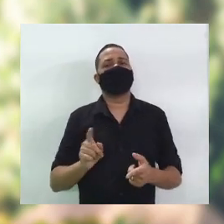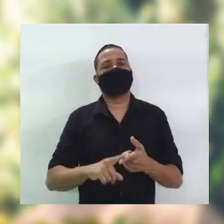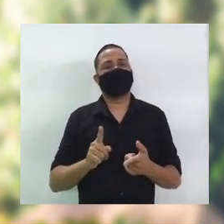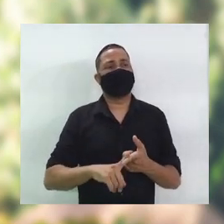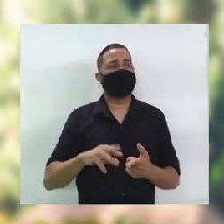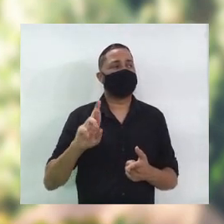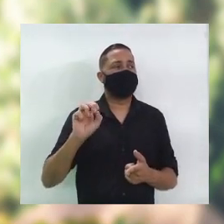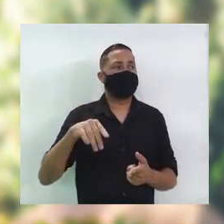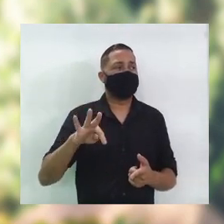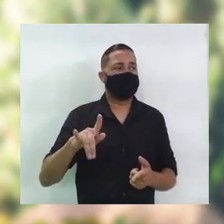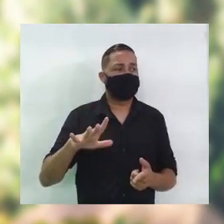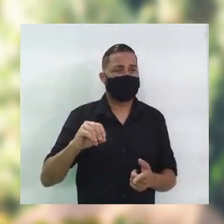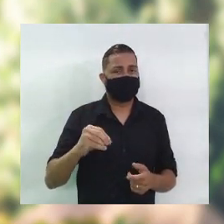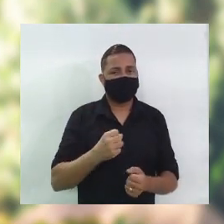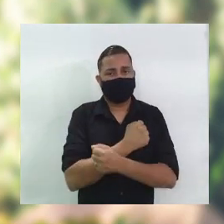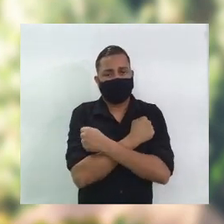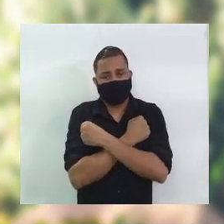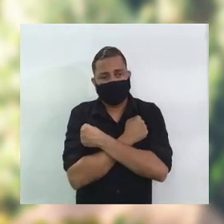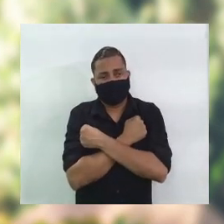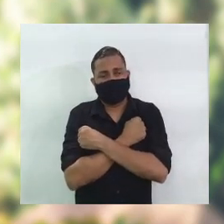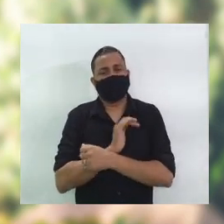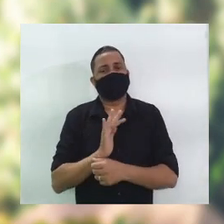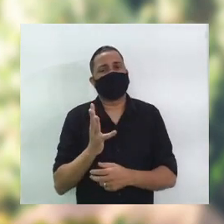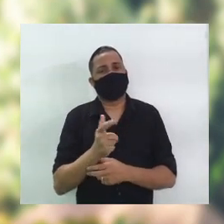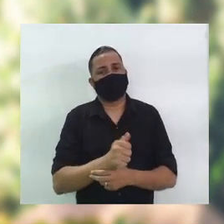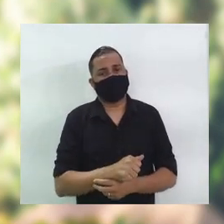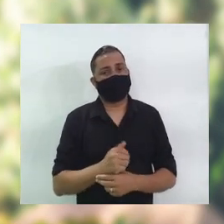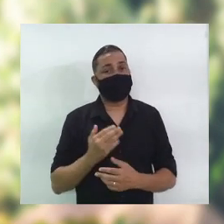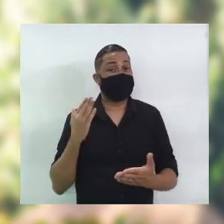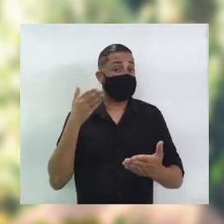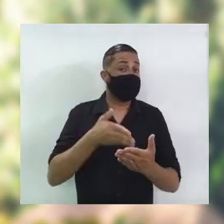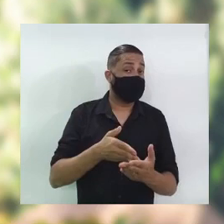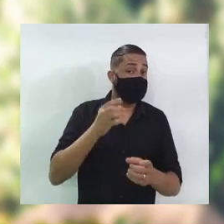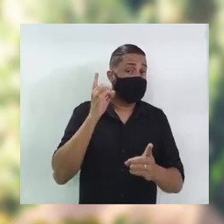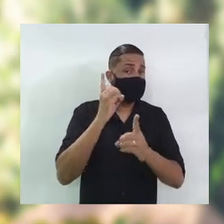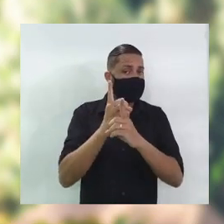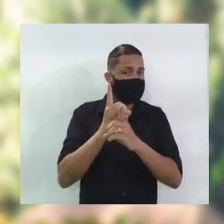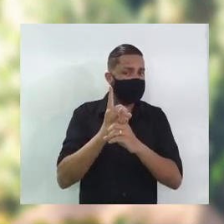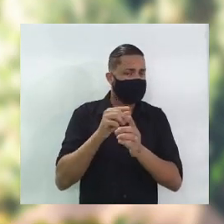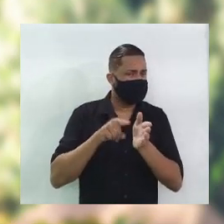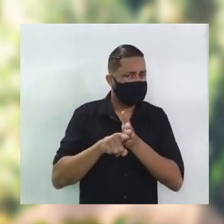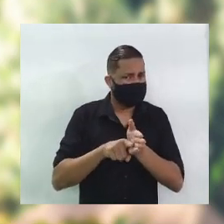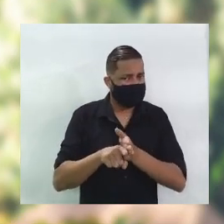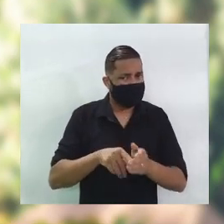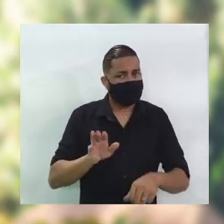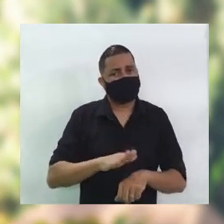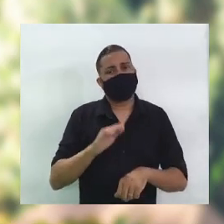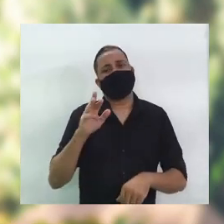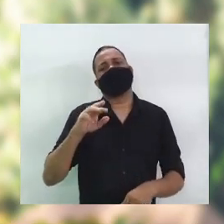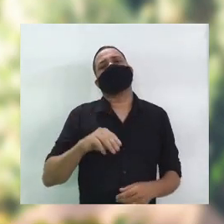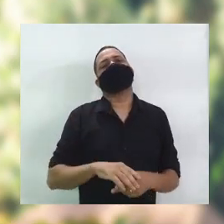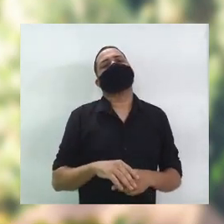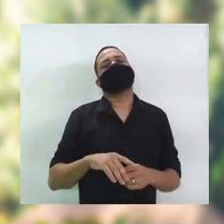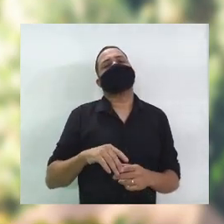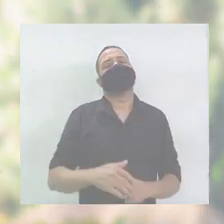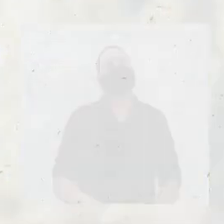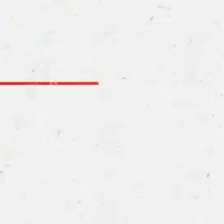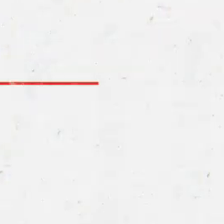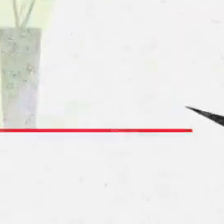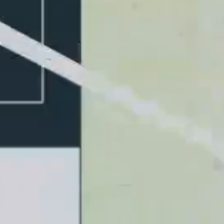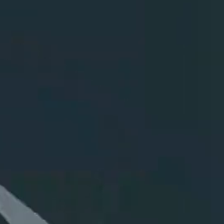da técnica. Forte abraço a todos vocês e até o próximo encontro. E pesquisem mais sobre o Hare Krishna.